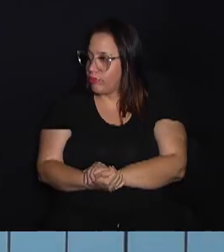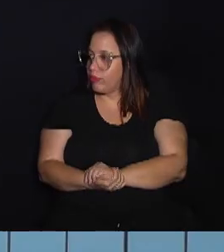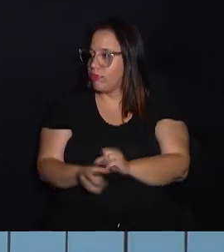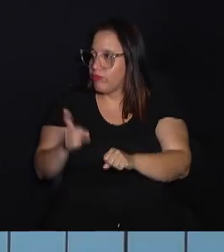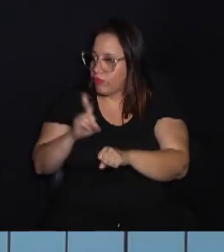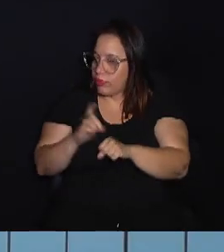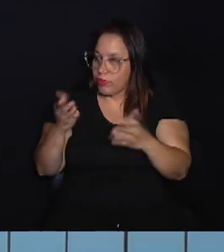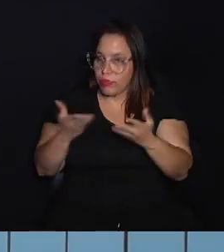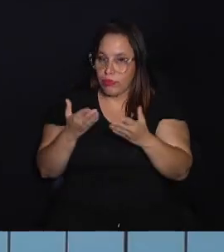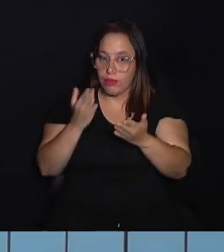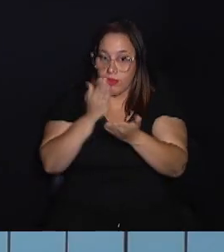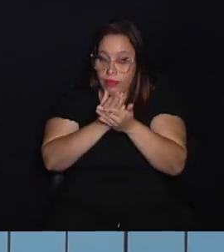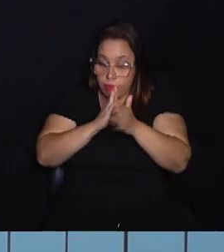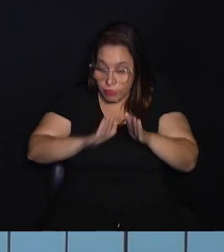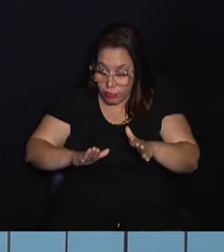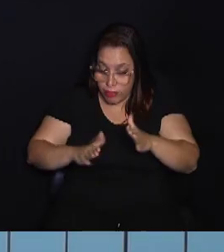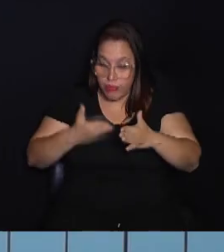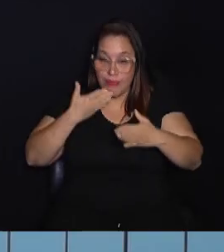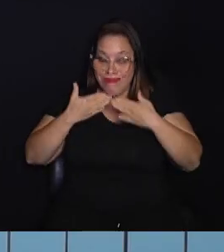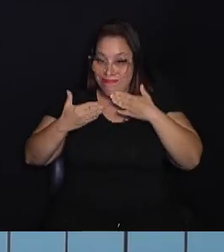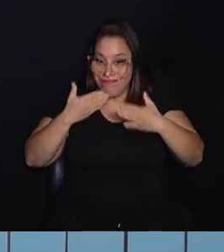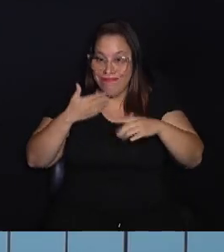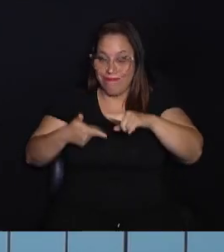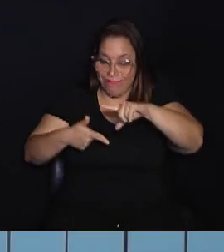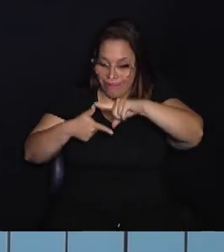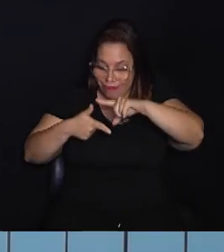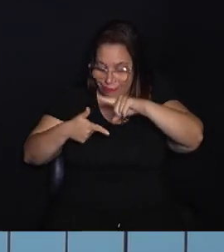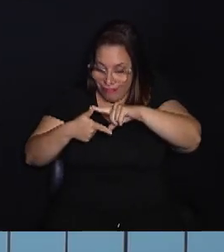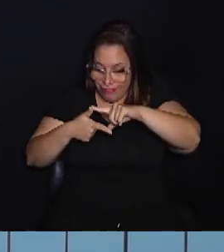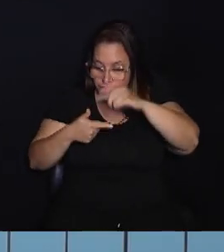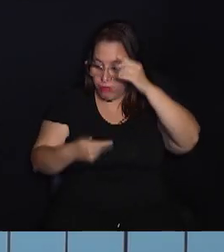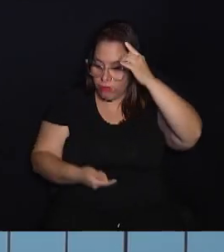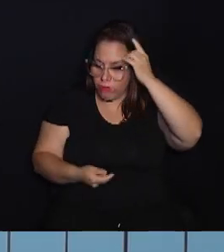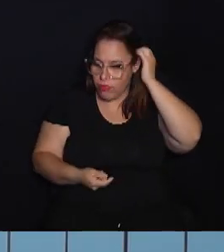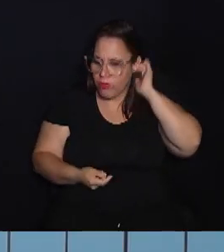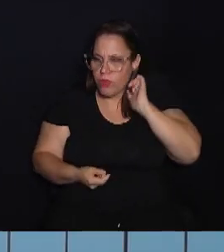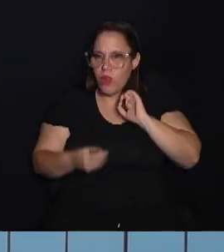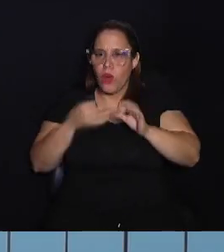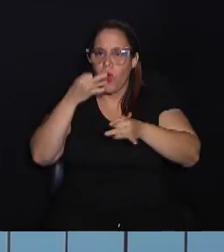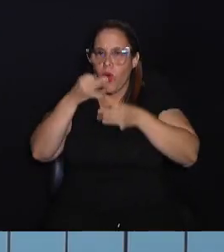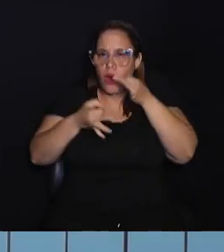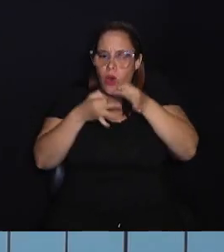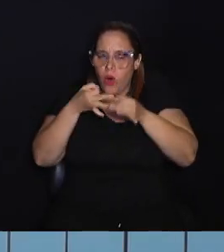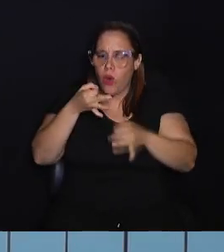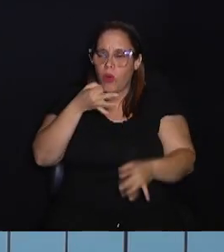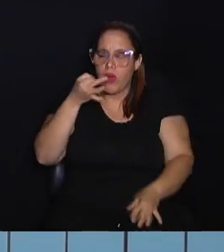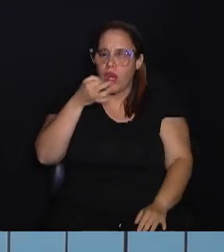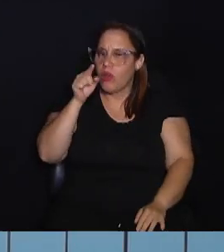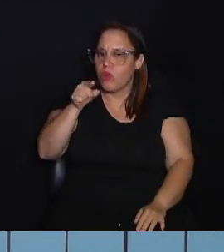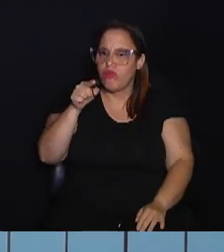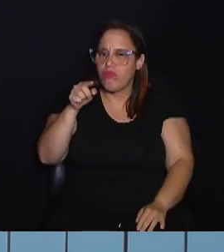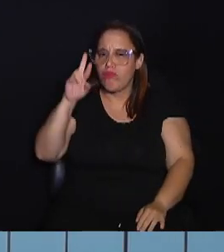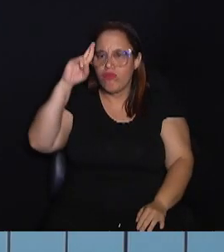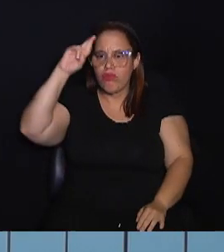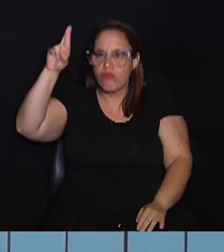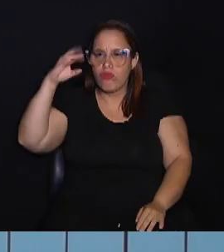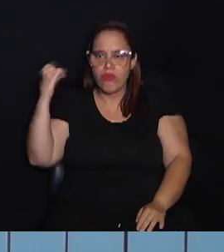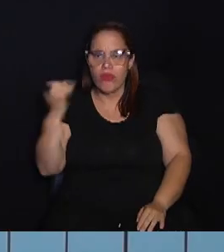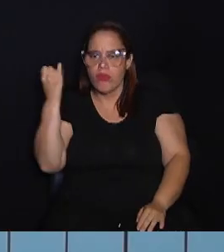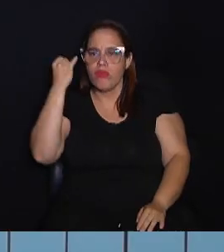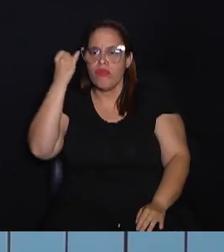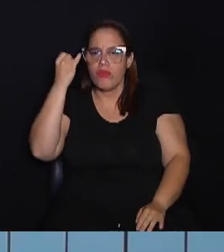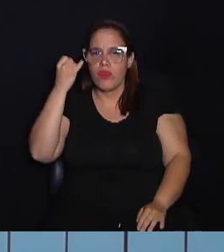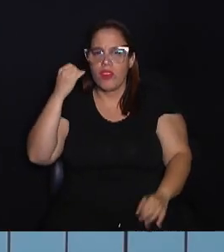Doutor, agora para a gente encerrar aqui o nosso quadro, né, nosso bate-papo, na opinião do senhor, o que é fundamental para a